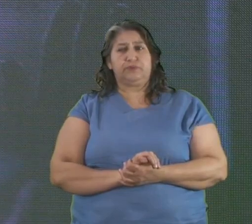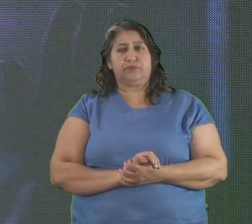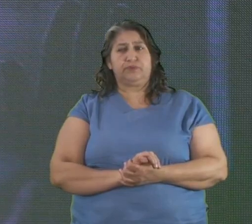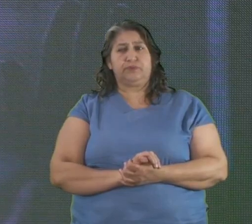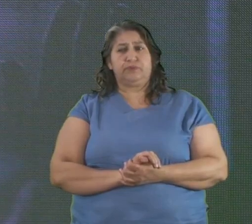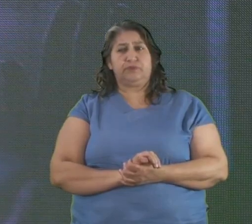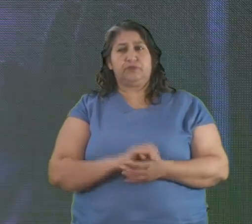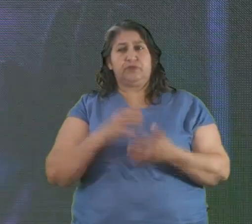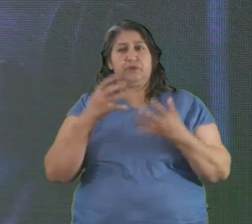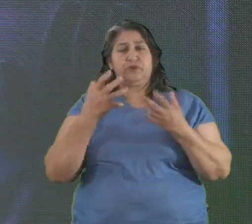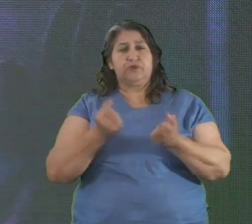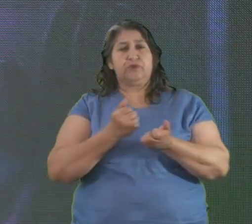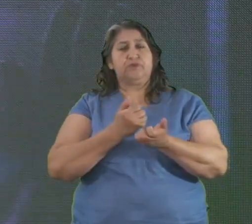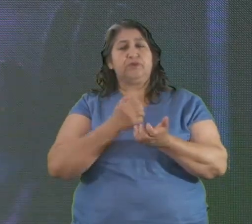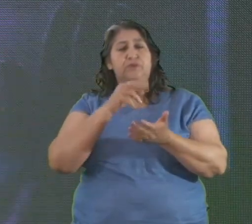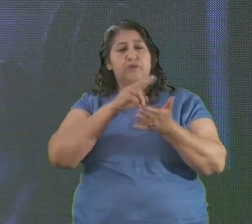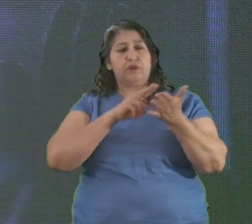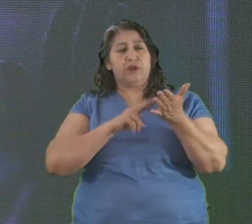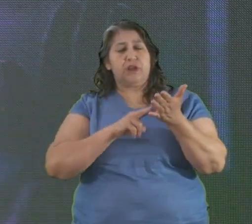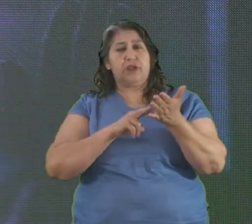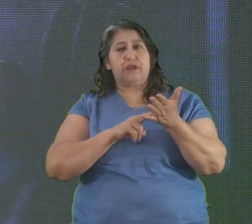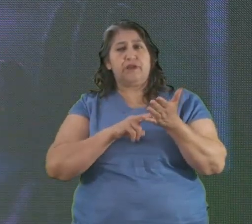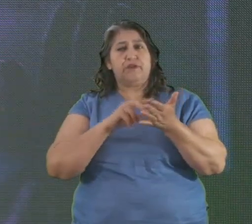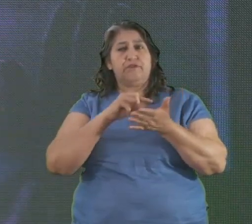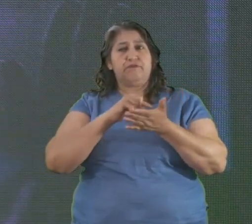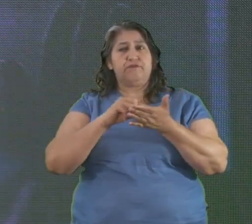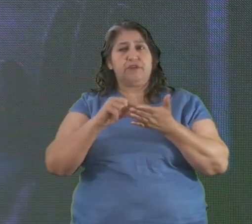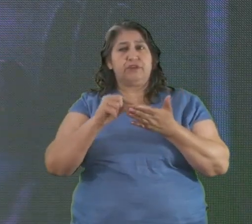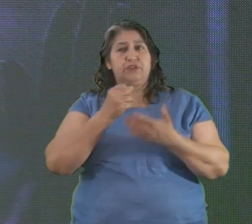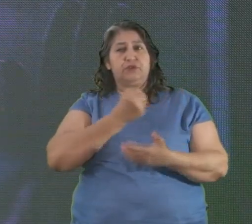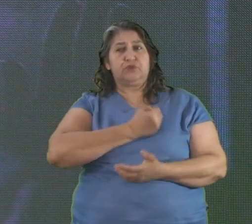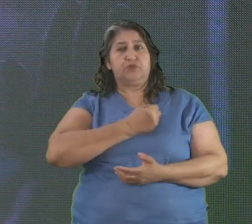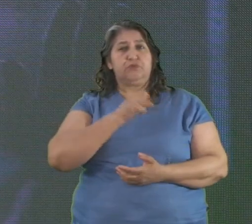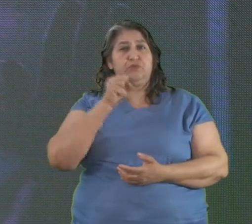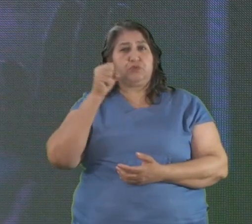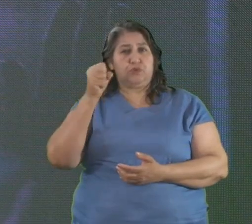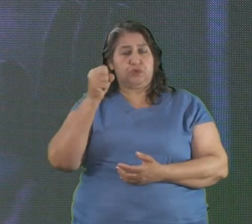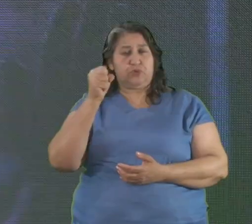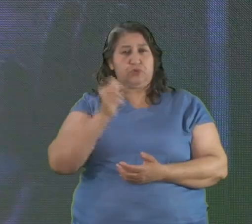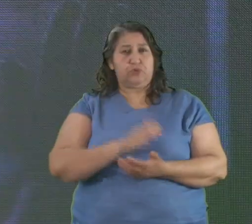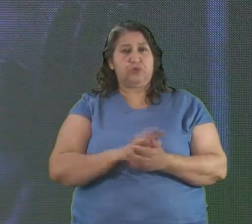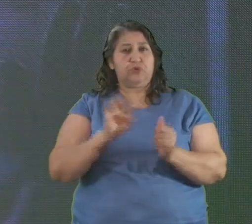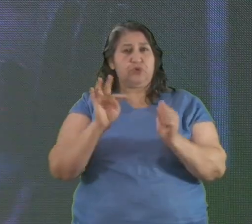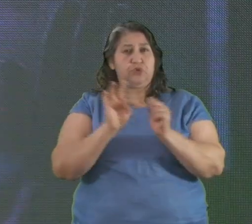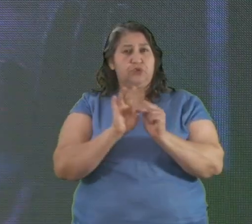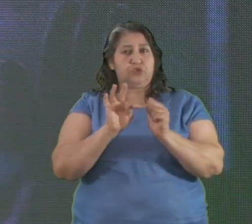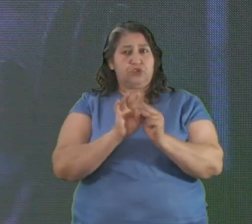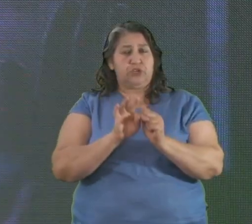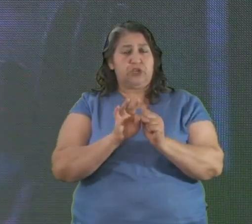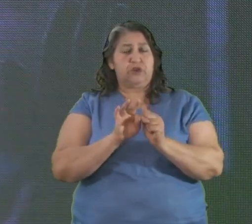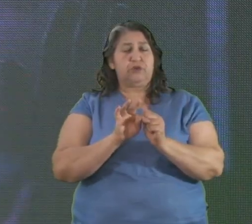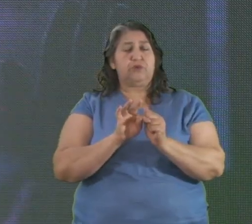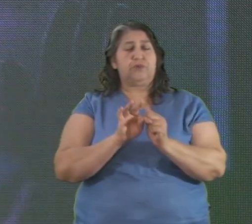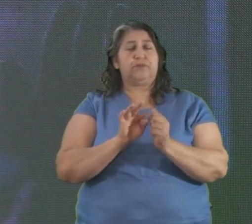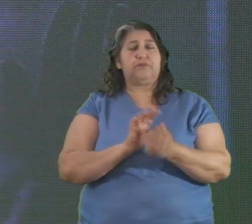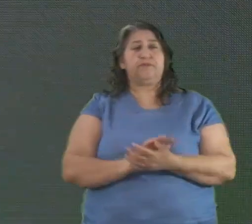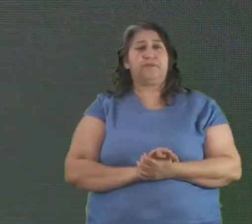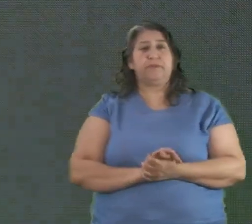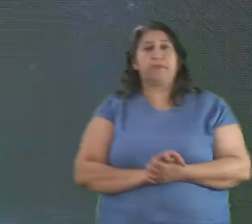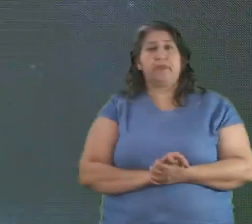E nós vamos ler a partir do versículo, vamos ler o verso de número 8. Tiago, Epístola de